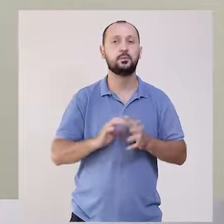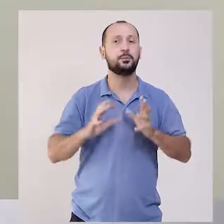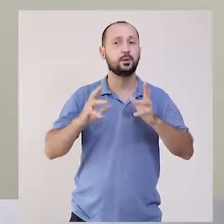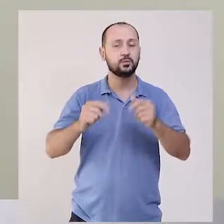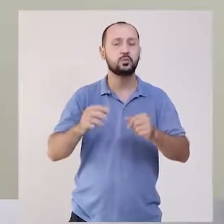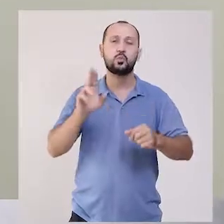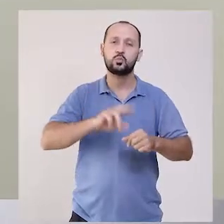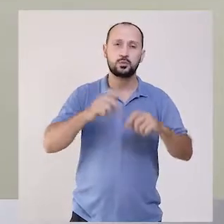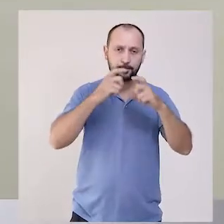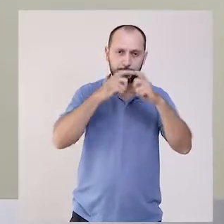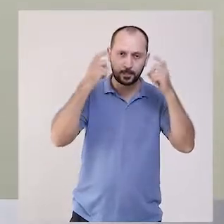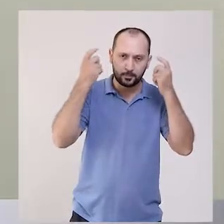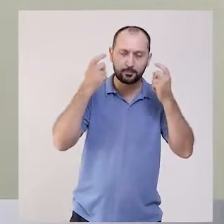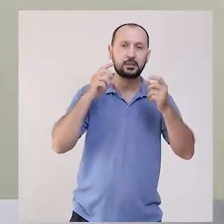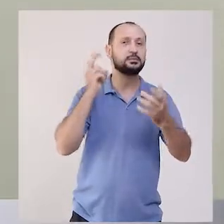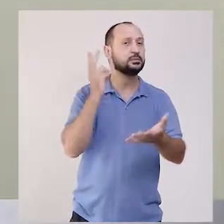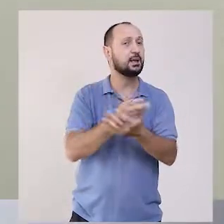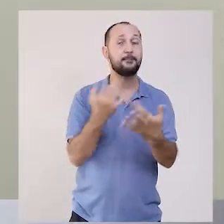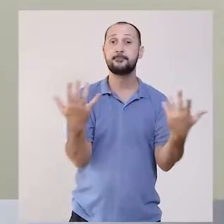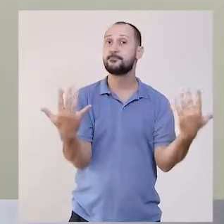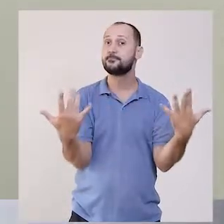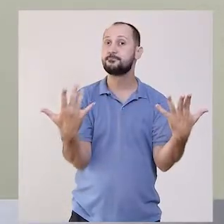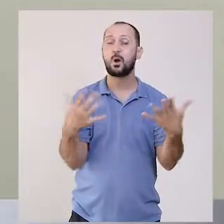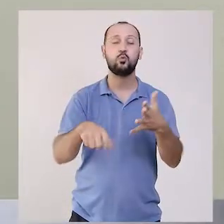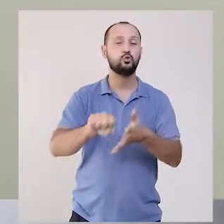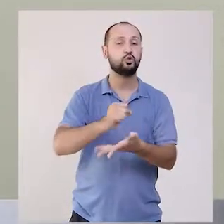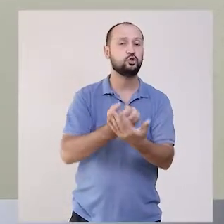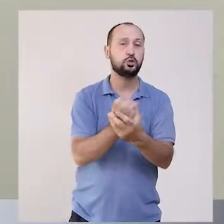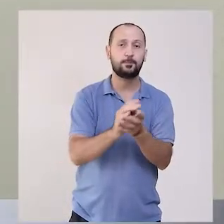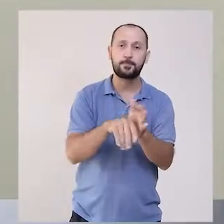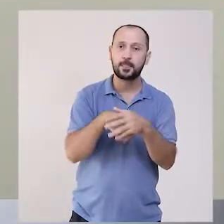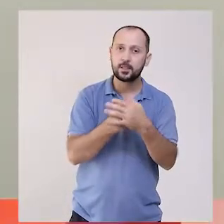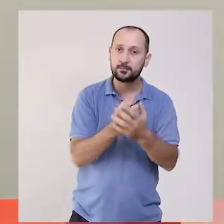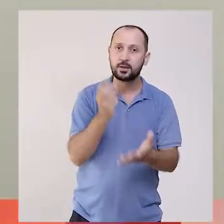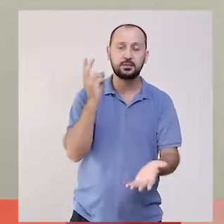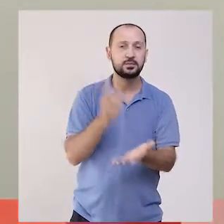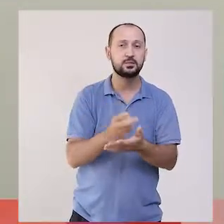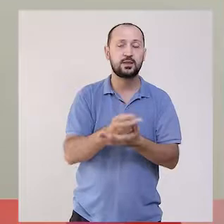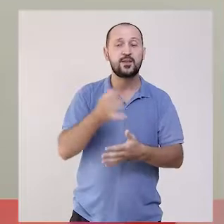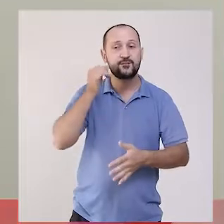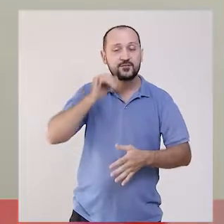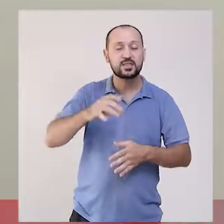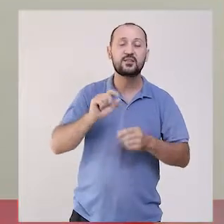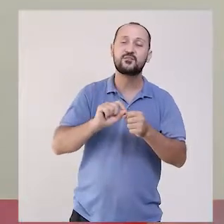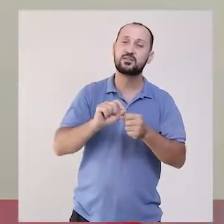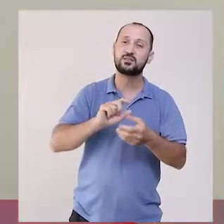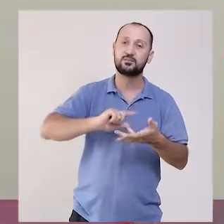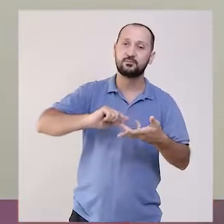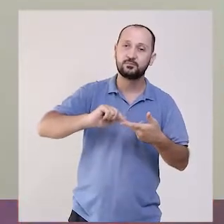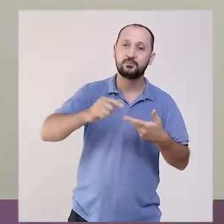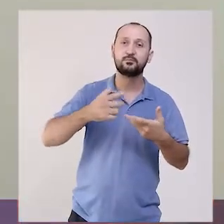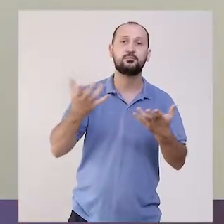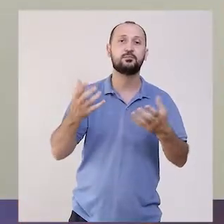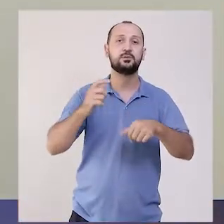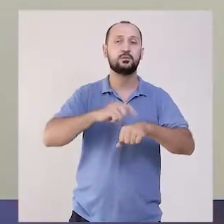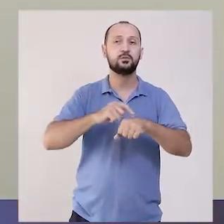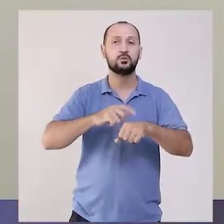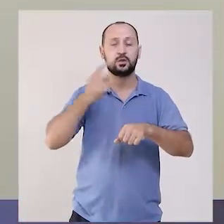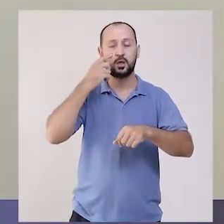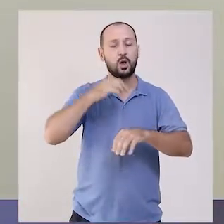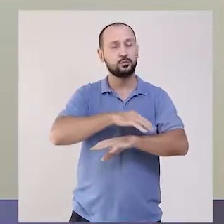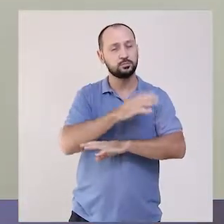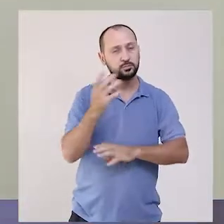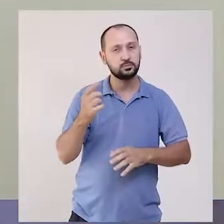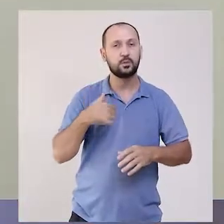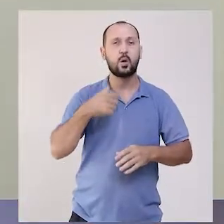para todos. Uso da máscara, higiene das mãos, evitar grandes aglomerações, escolher a hora